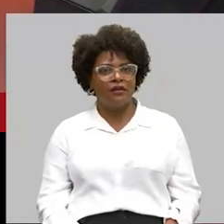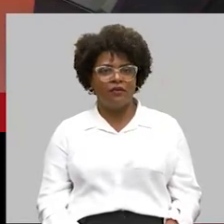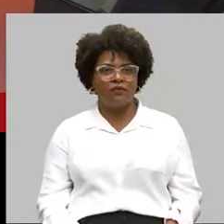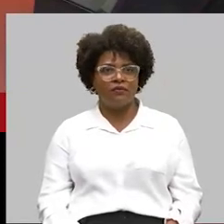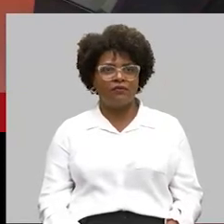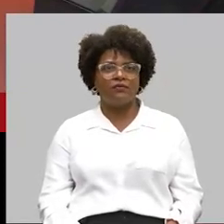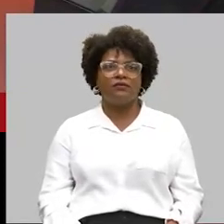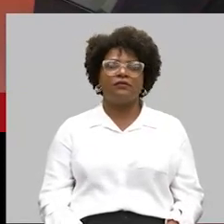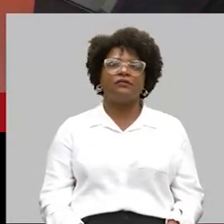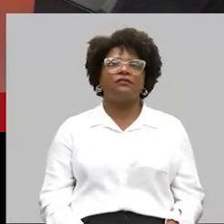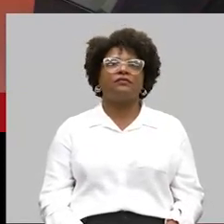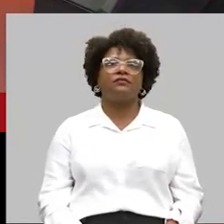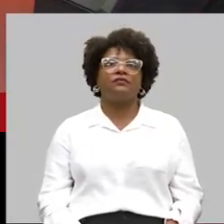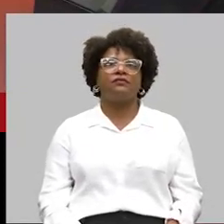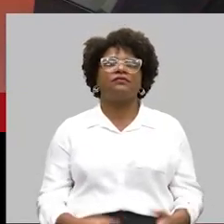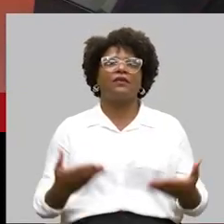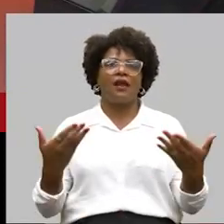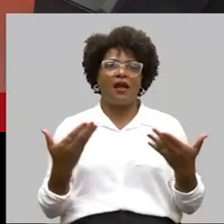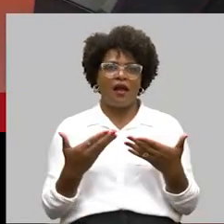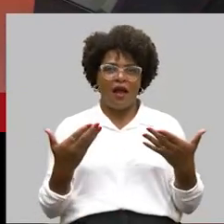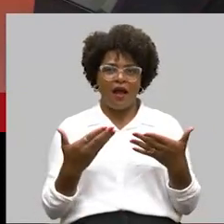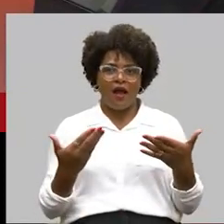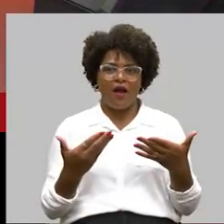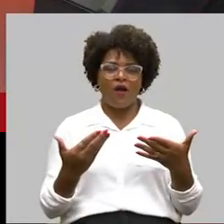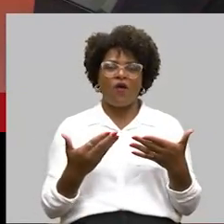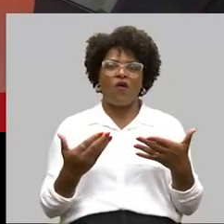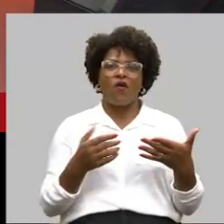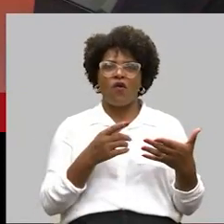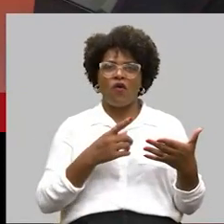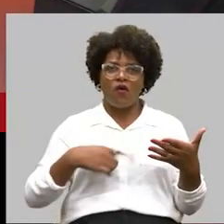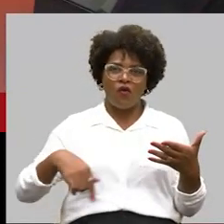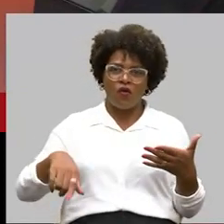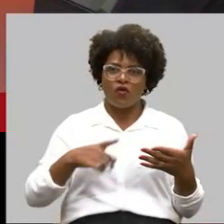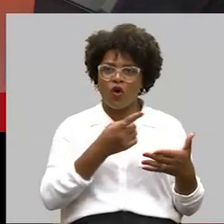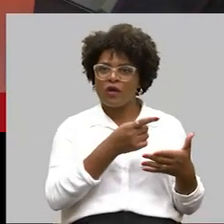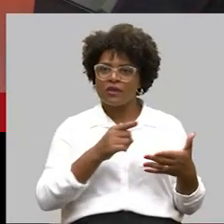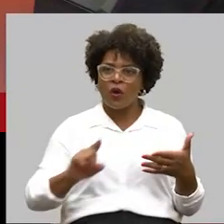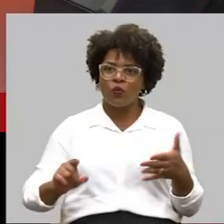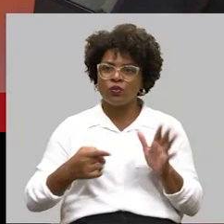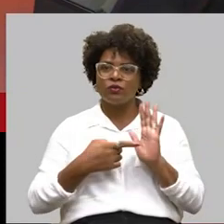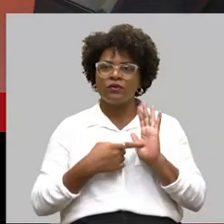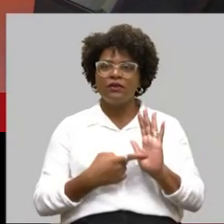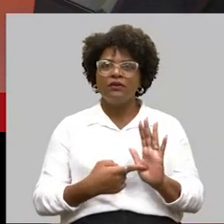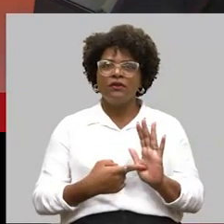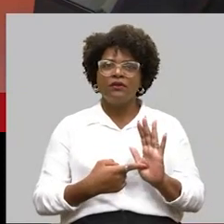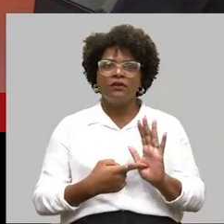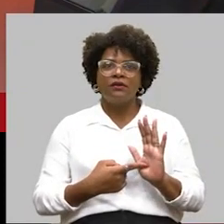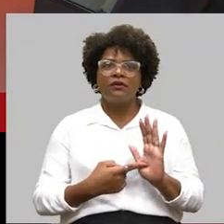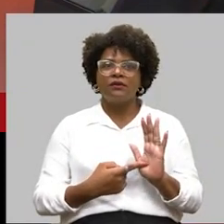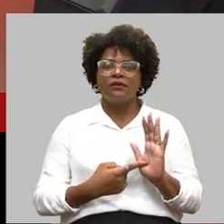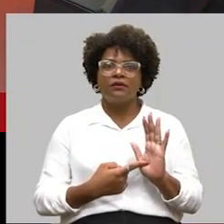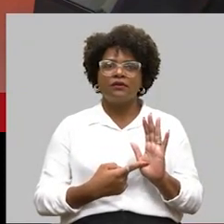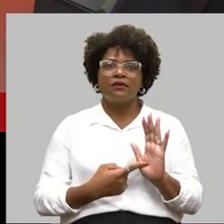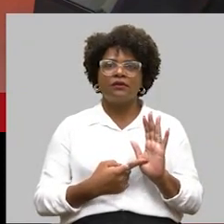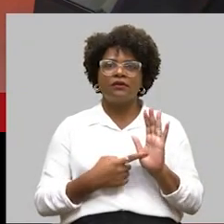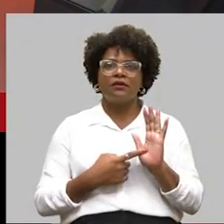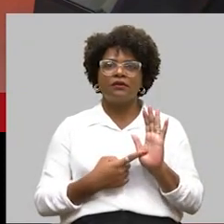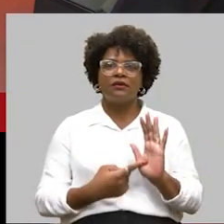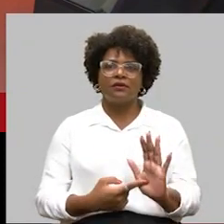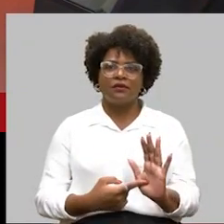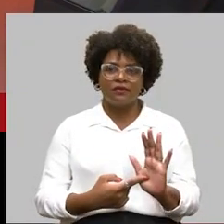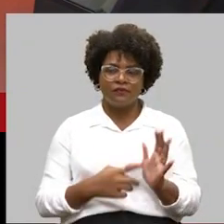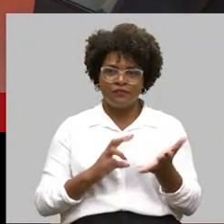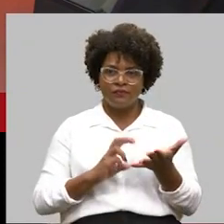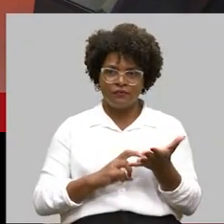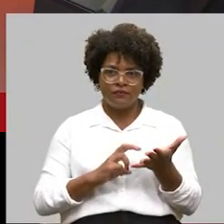obrigado e vamos agora então senhoras e senhores para nossa última apresentação a última exposição da manhã